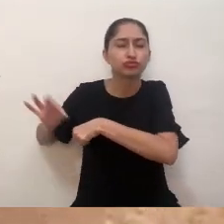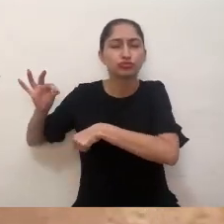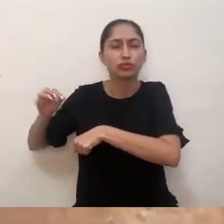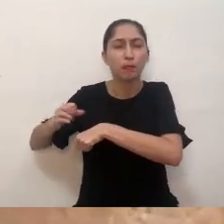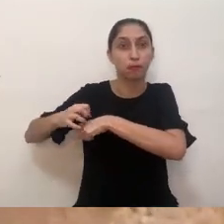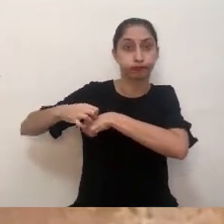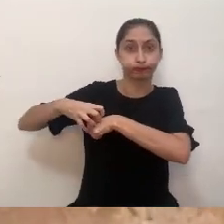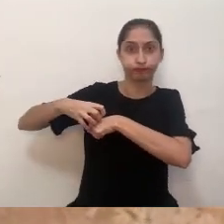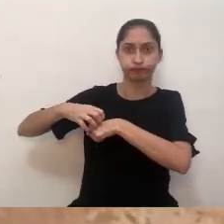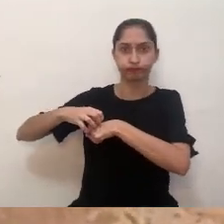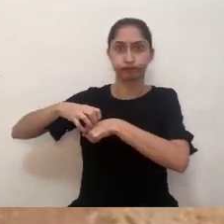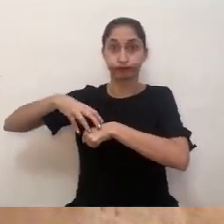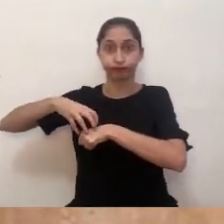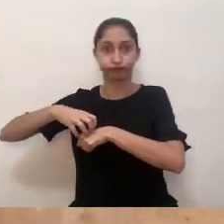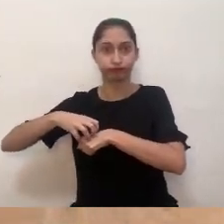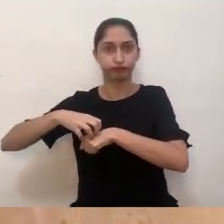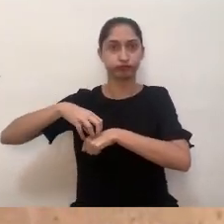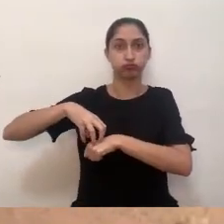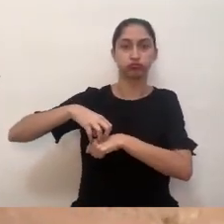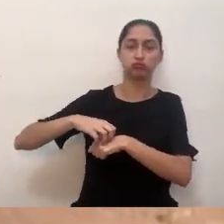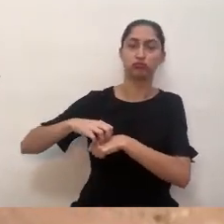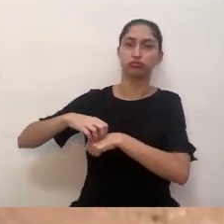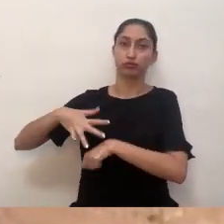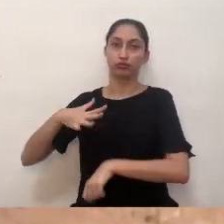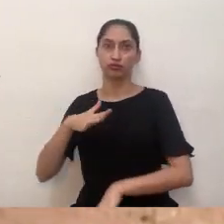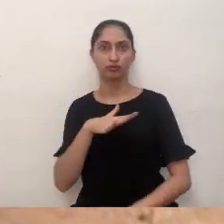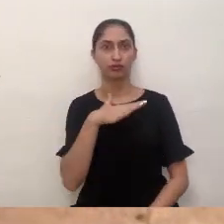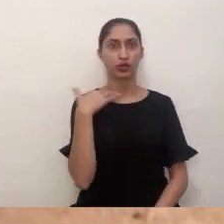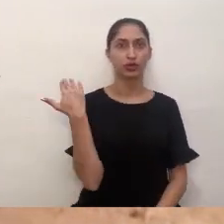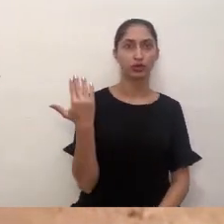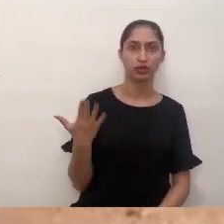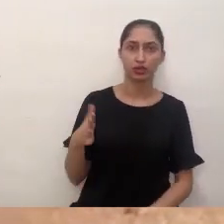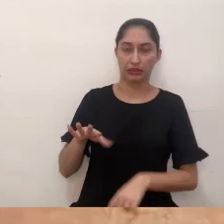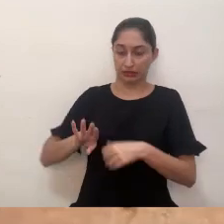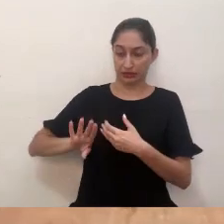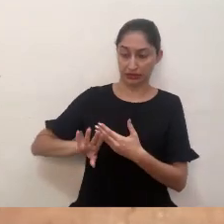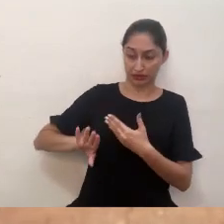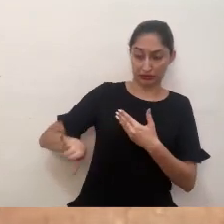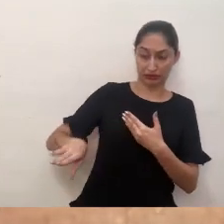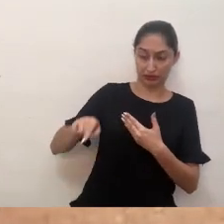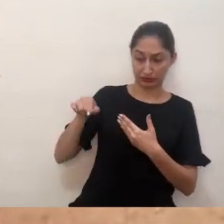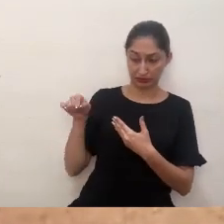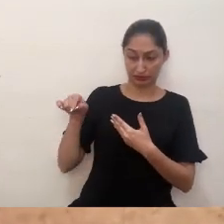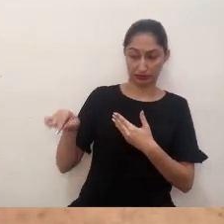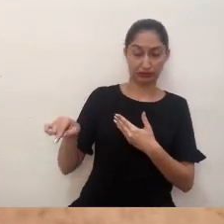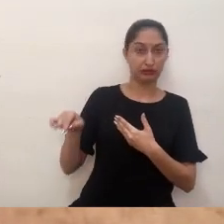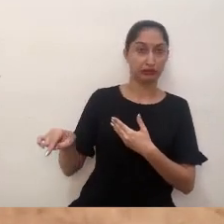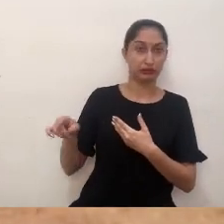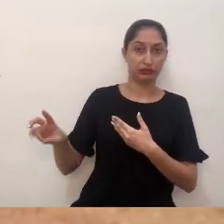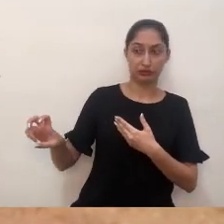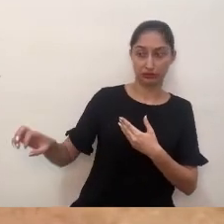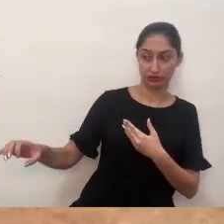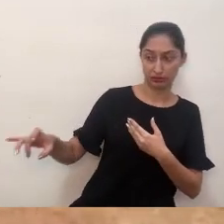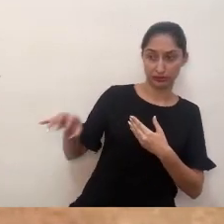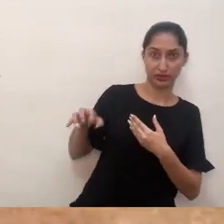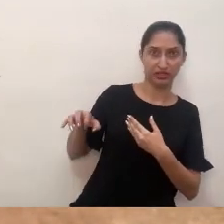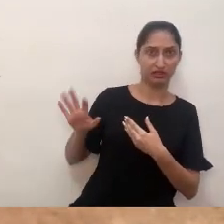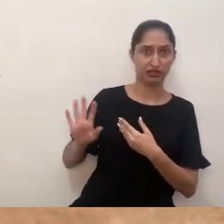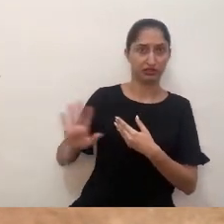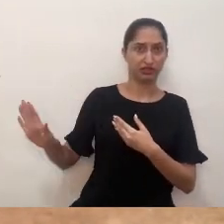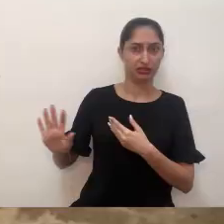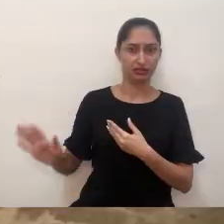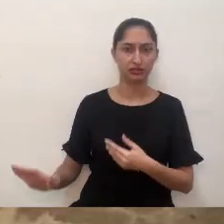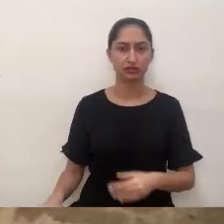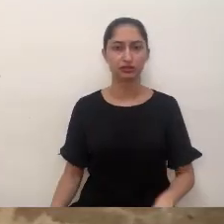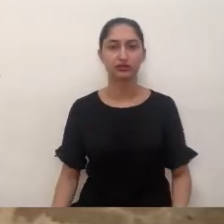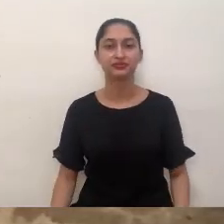vai enchendo até morrer. Arreda a gente, a mutuca vem. Arreda a gente, a mutuca